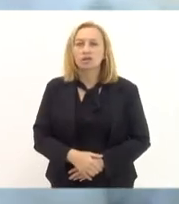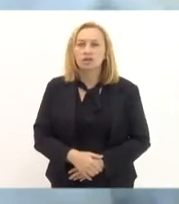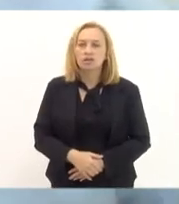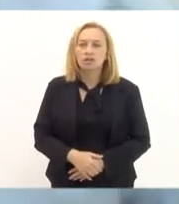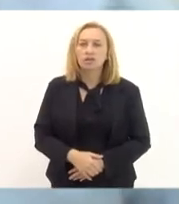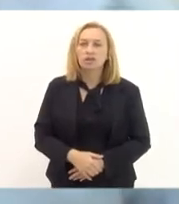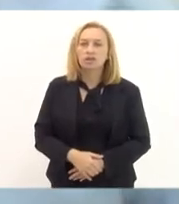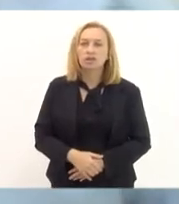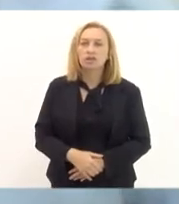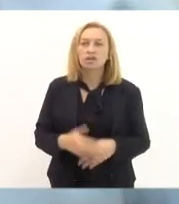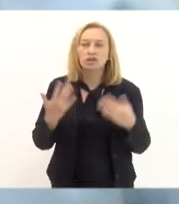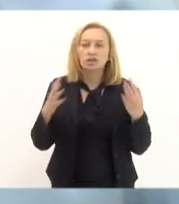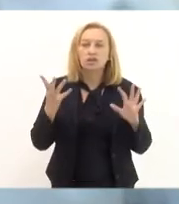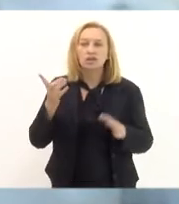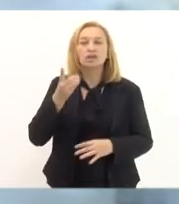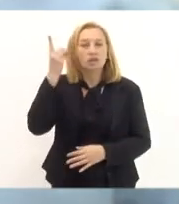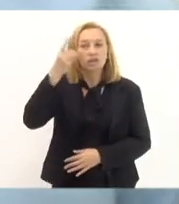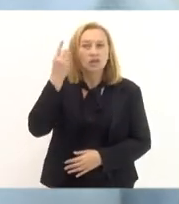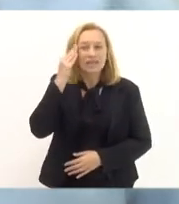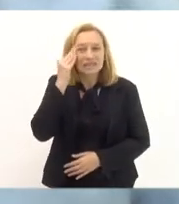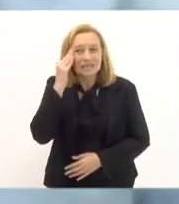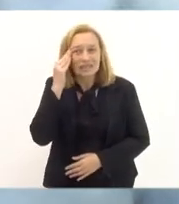saga o